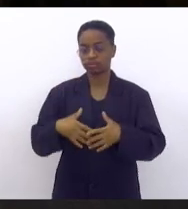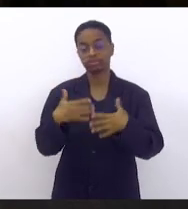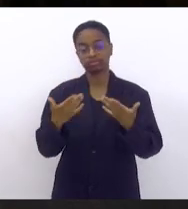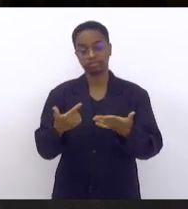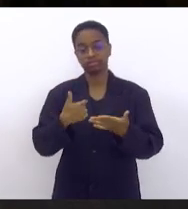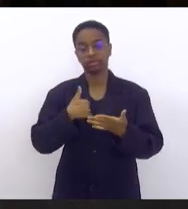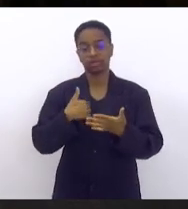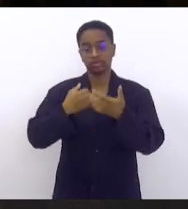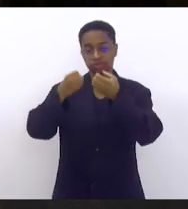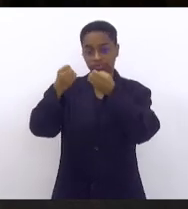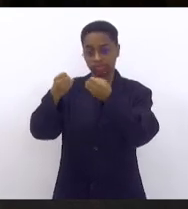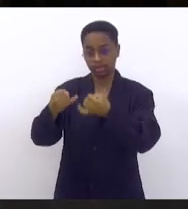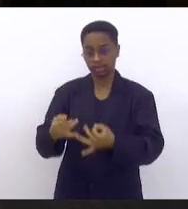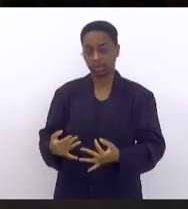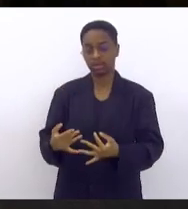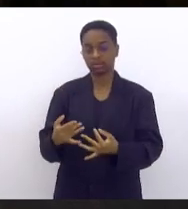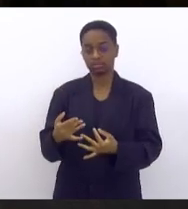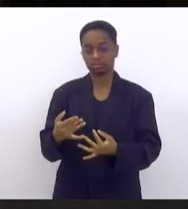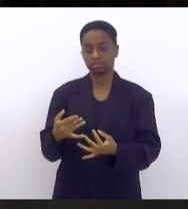questão de dizer para ele